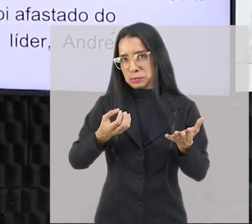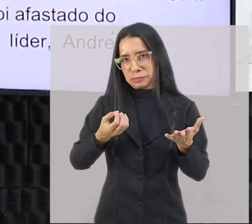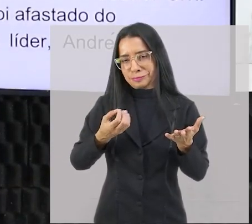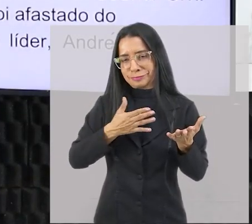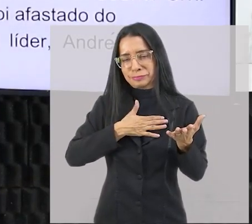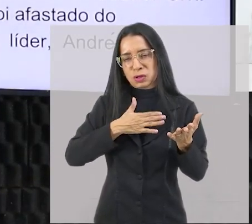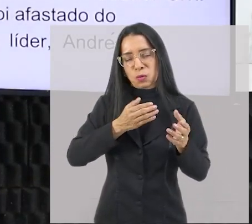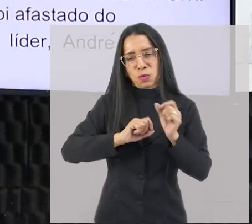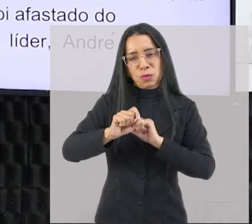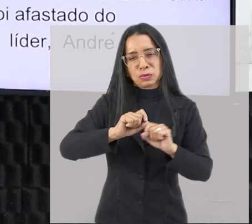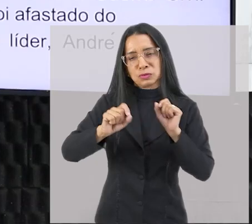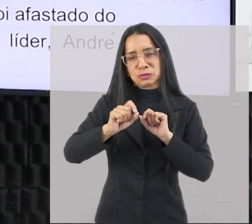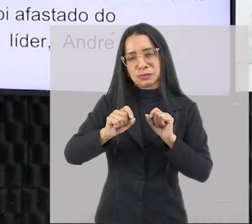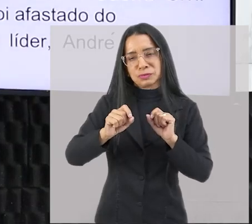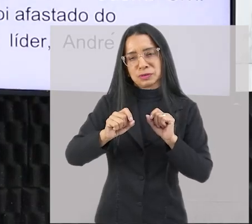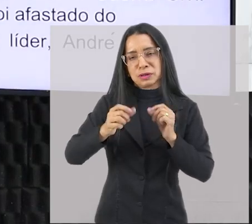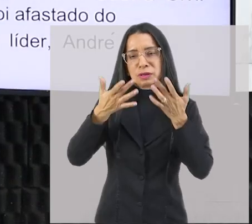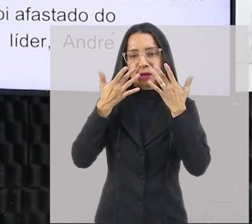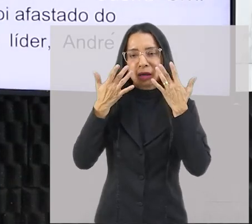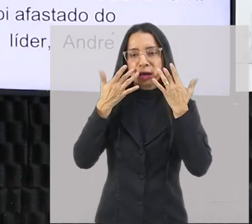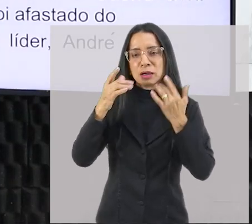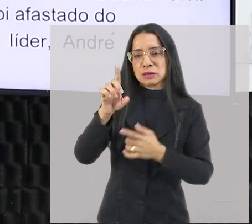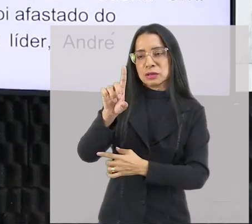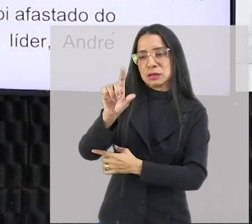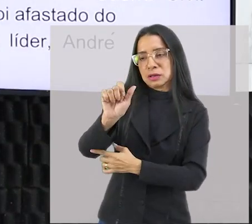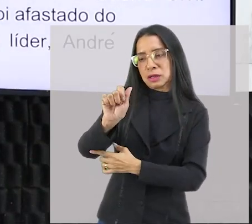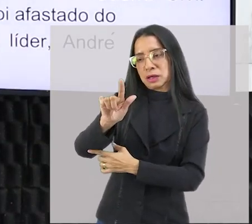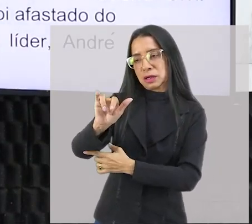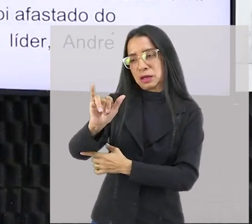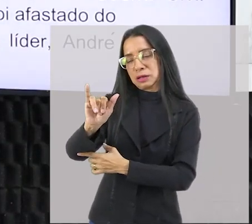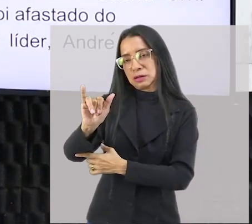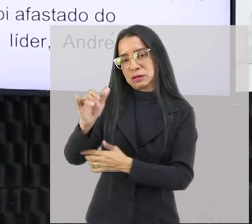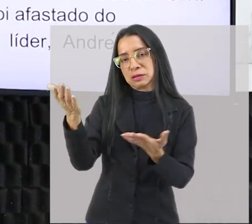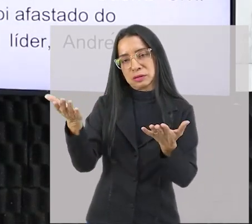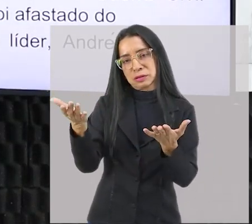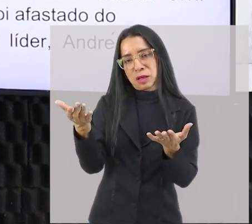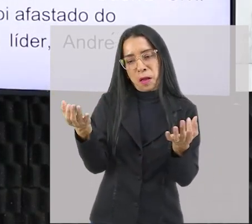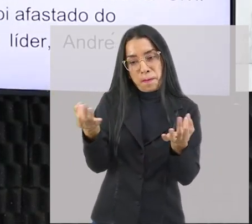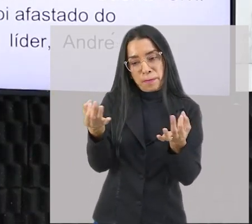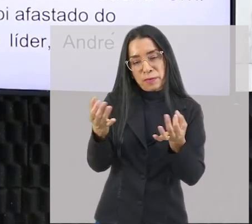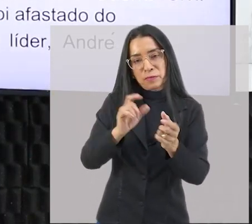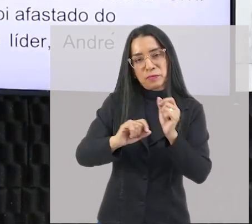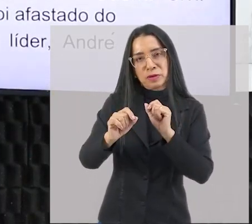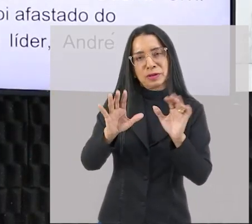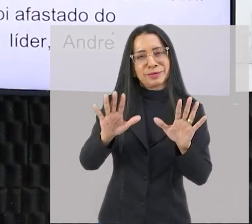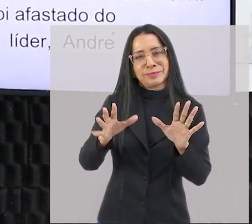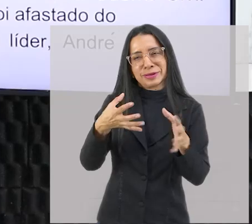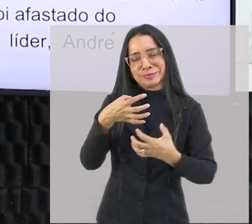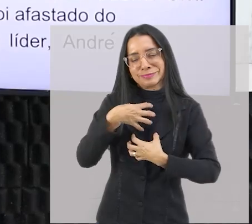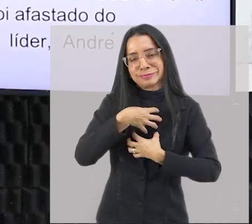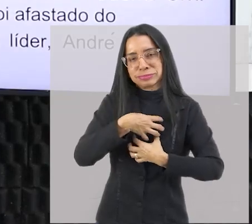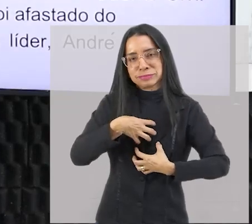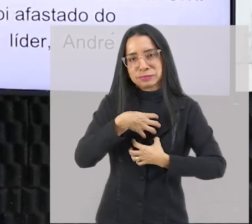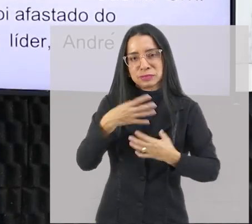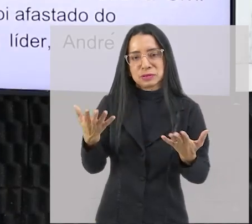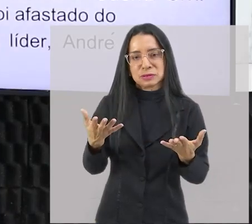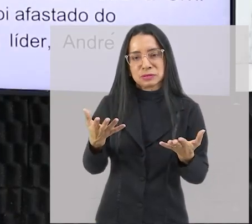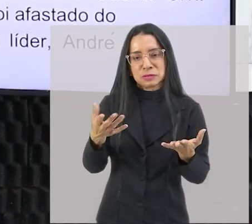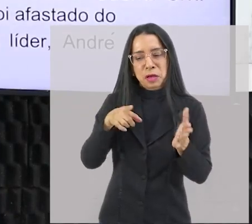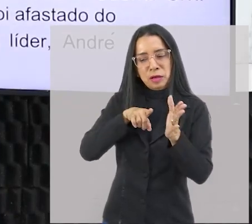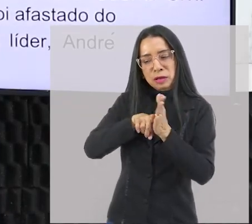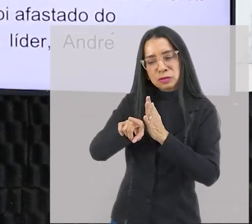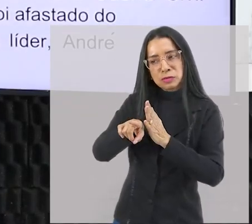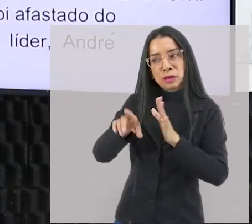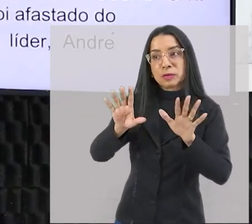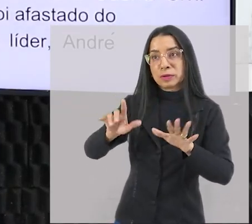obra de Dalí. Porque a pessoa é ruim? Não, ela é perfeita. Só que, para mim, angustia. Como pessoa, eu acho Dalí questionável, mas é